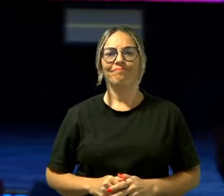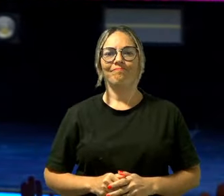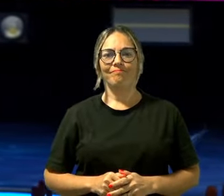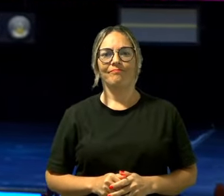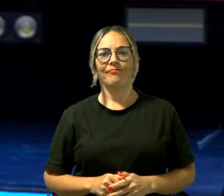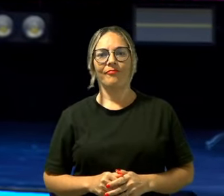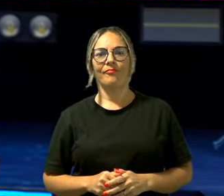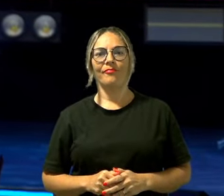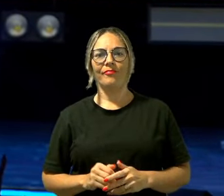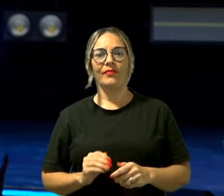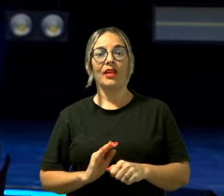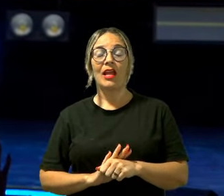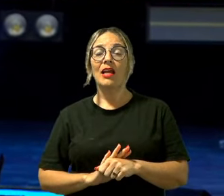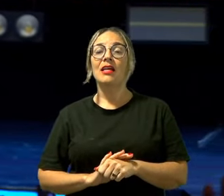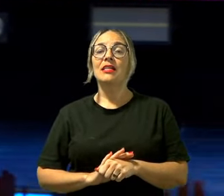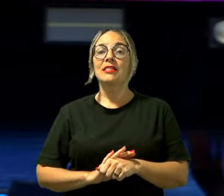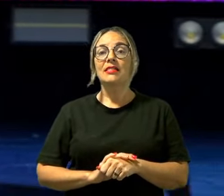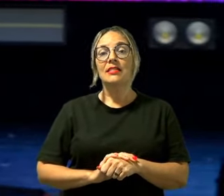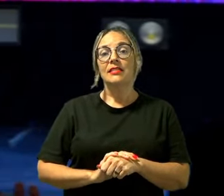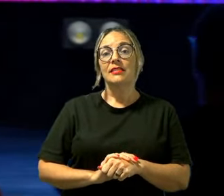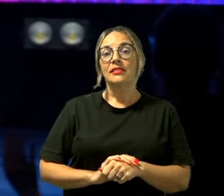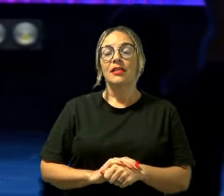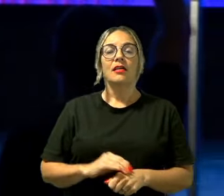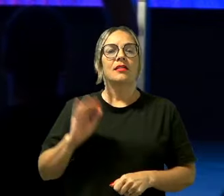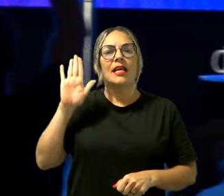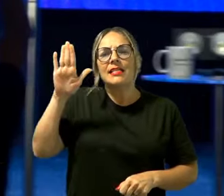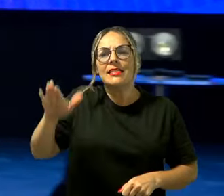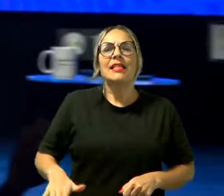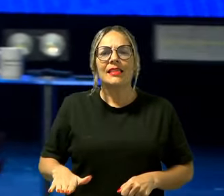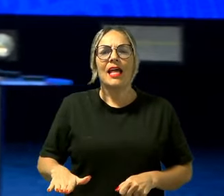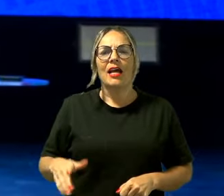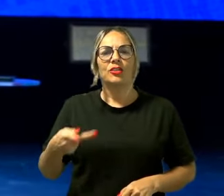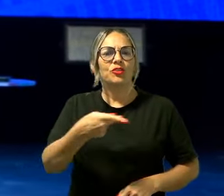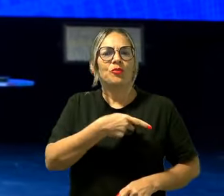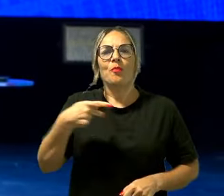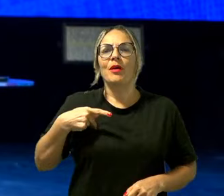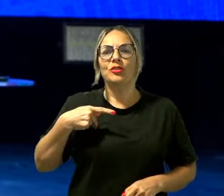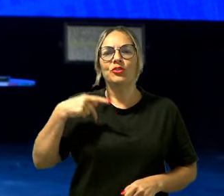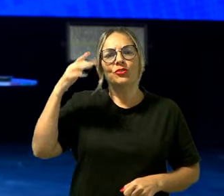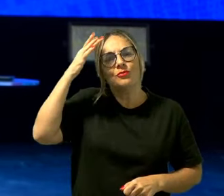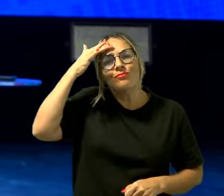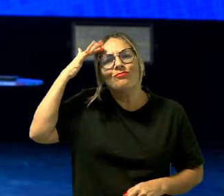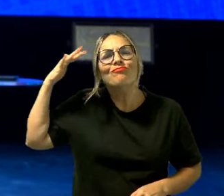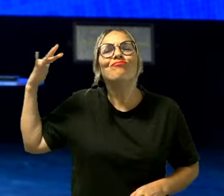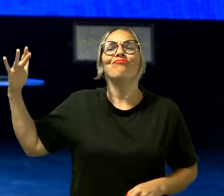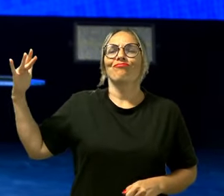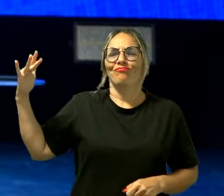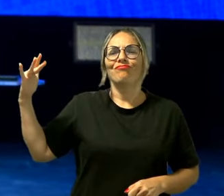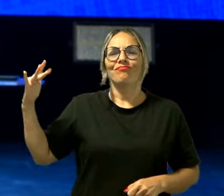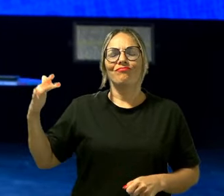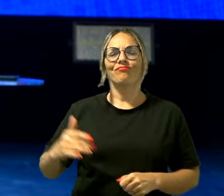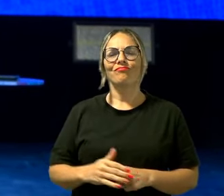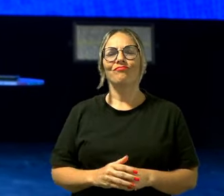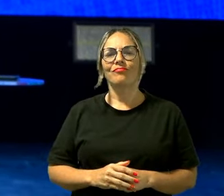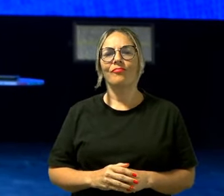tarde, enquanto eu estava pensando naquilo que eu ia pregar aqui, Deus me lembrou sobre a história de Jabes. Eu quase preguei sobre ele aqui. Quem era Jabes?